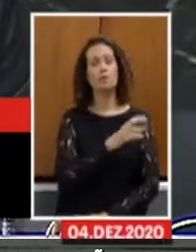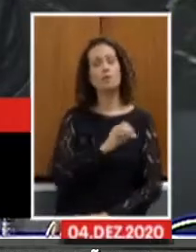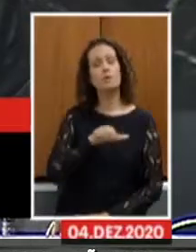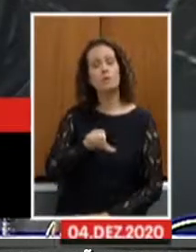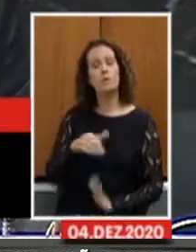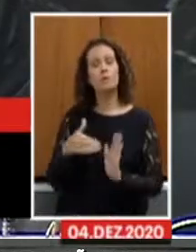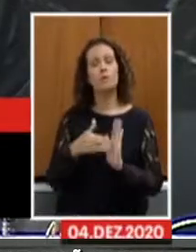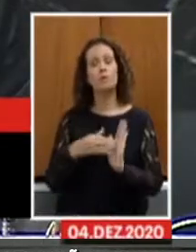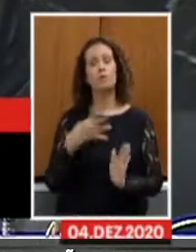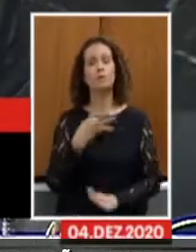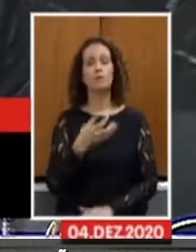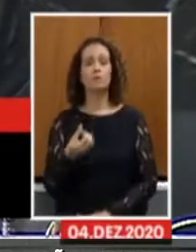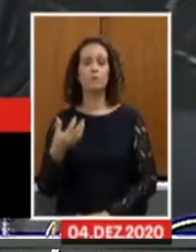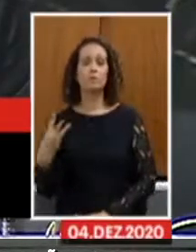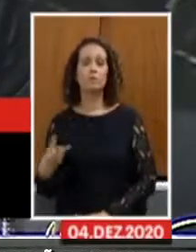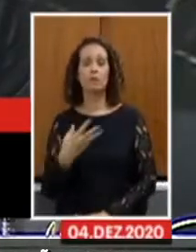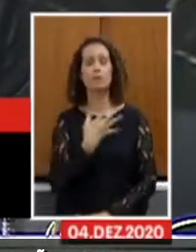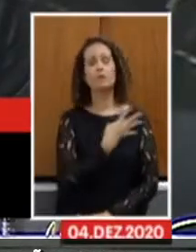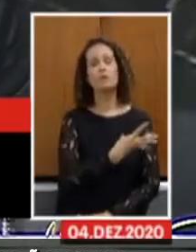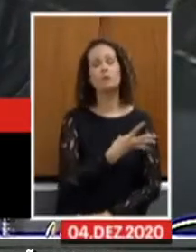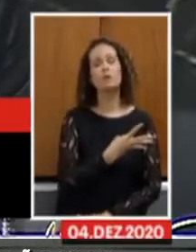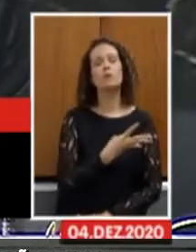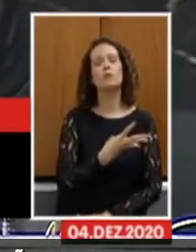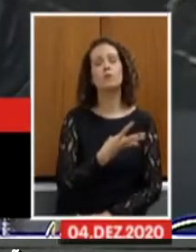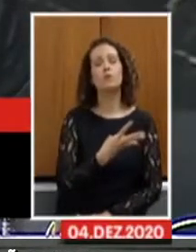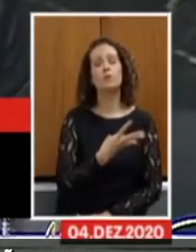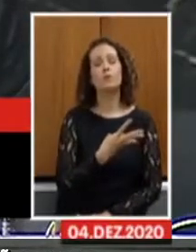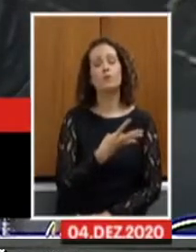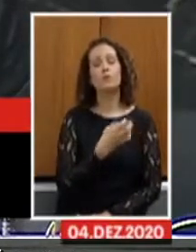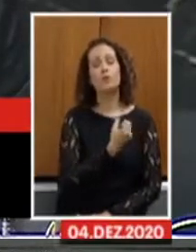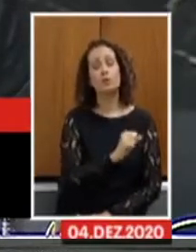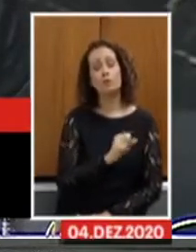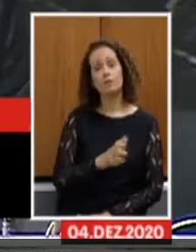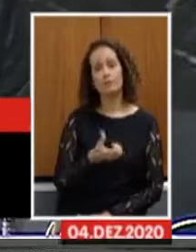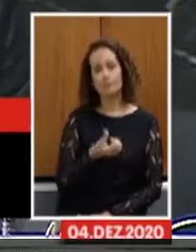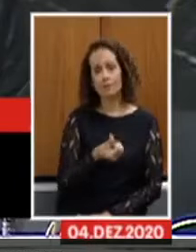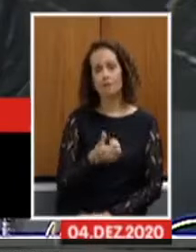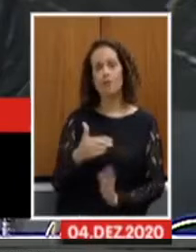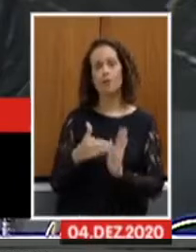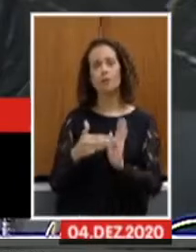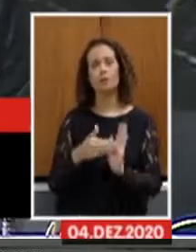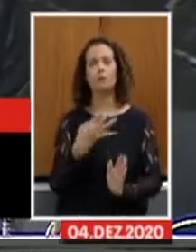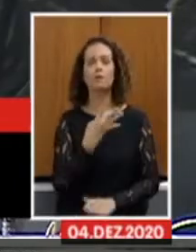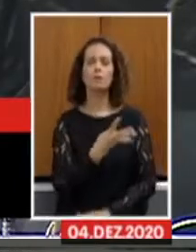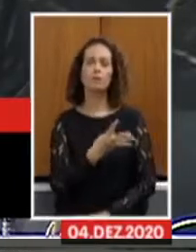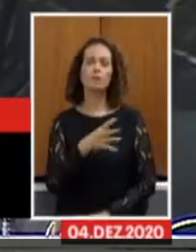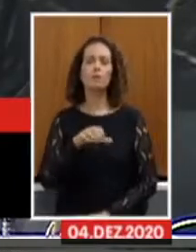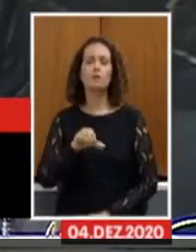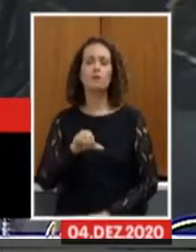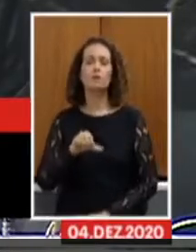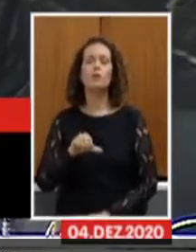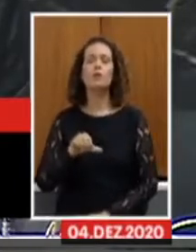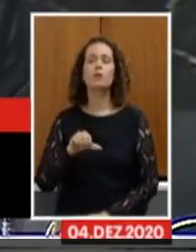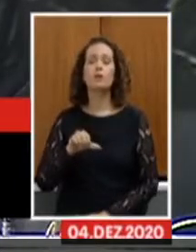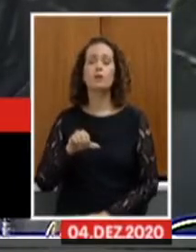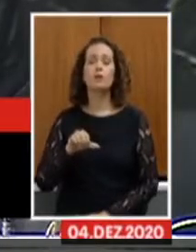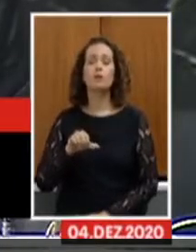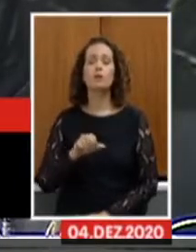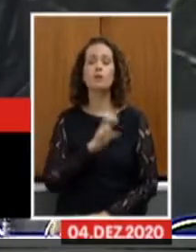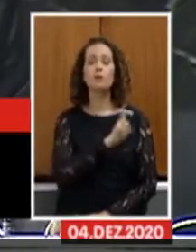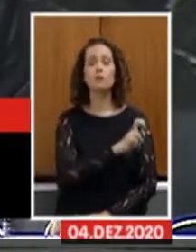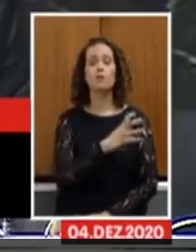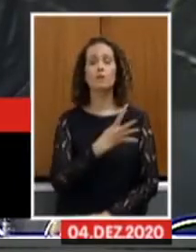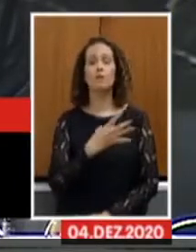463, 409 a 463, a 486, 490 a 542,